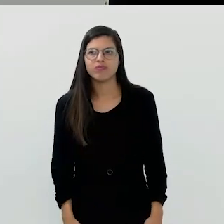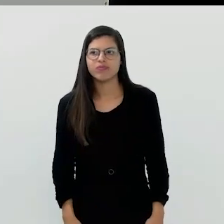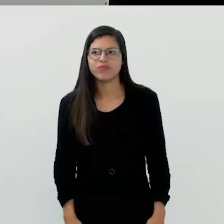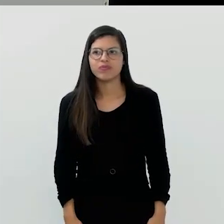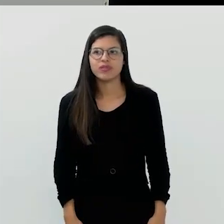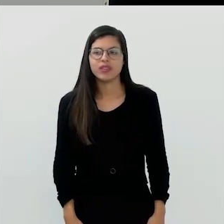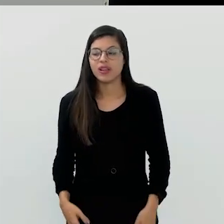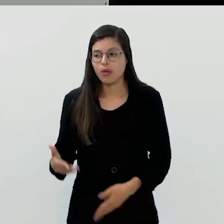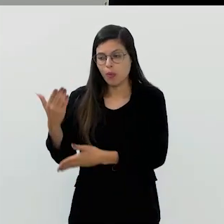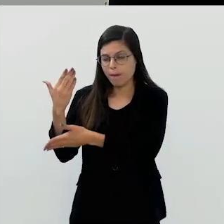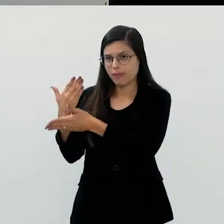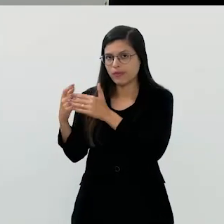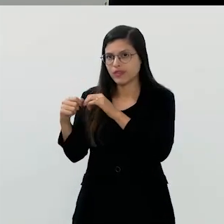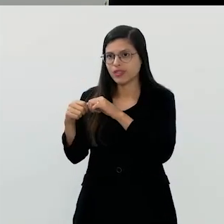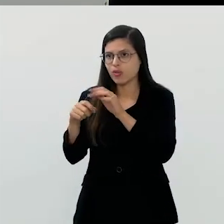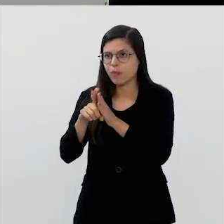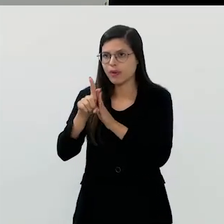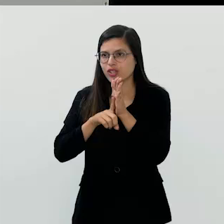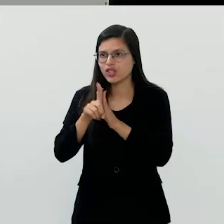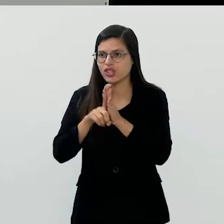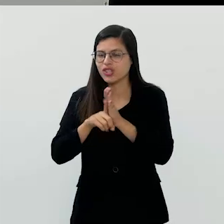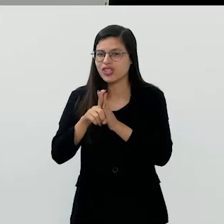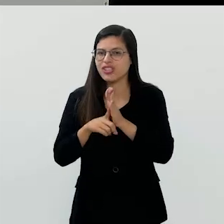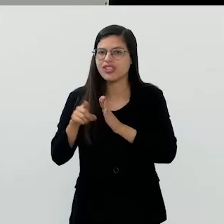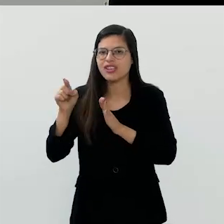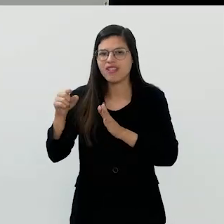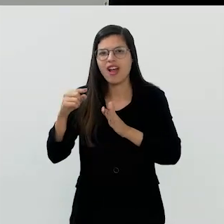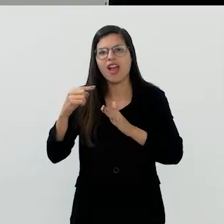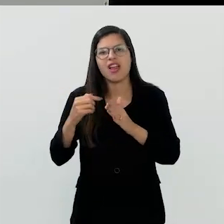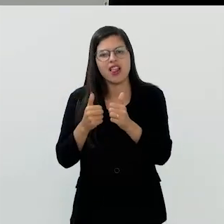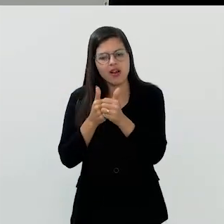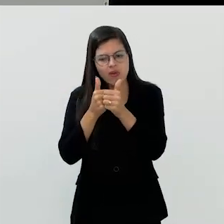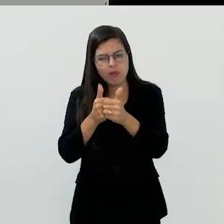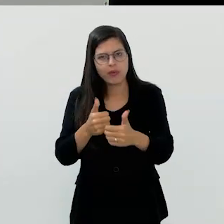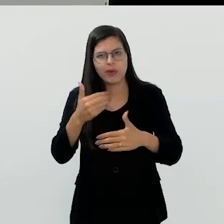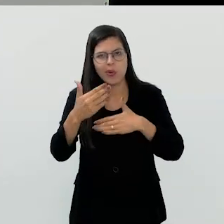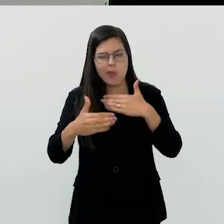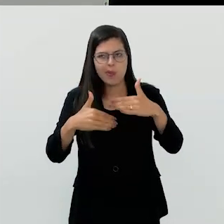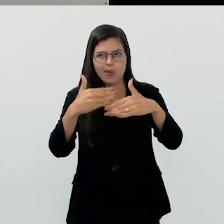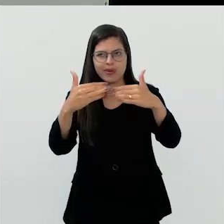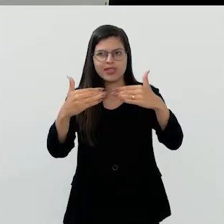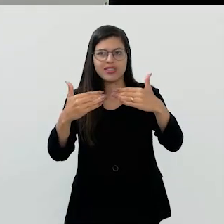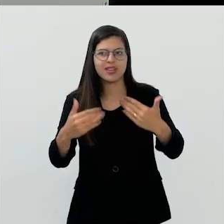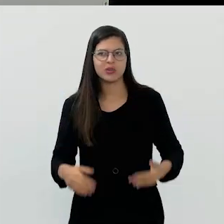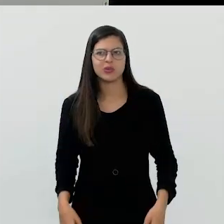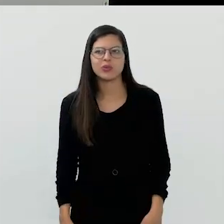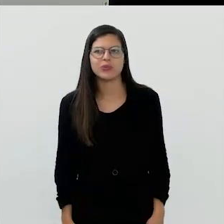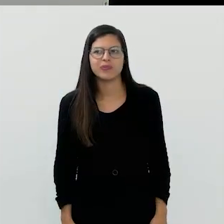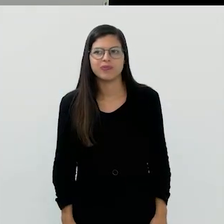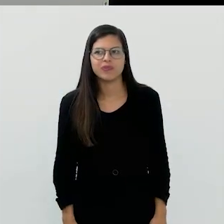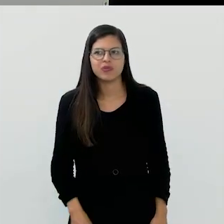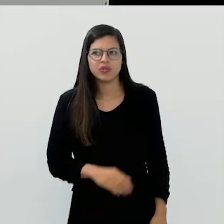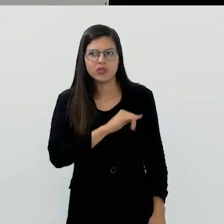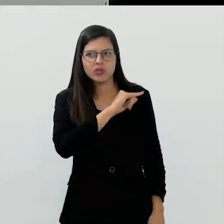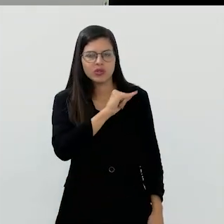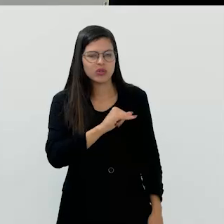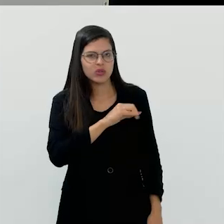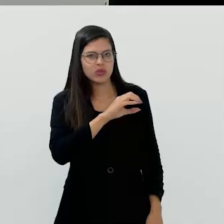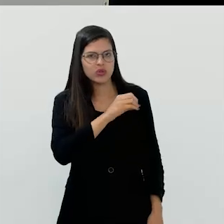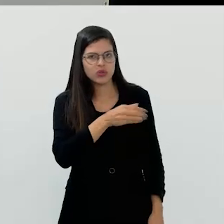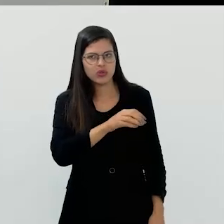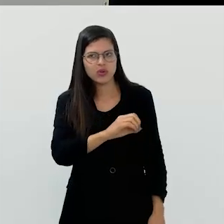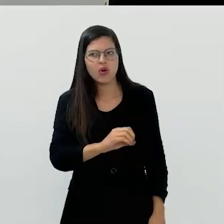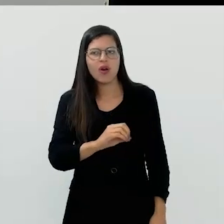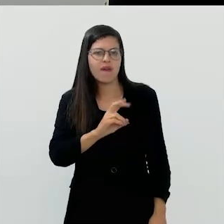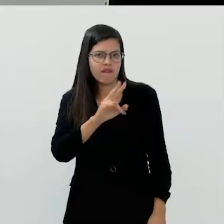livro? Na época ele estava fazendo a pesquisa no barracão, né? Ele acompanhou, né, o processo todo da alegoria. E João Gustavo Melo